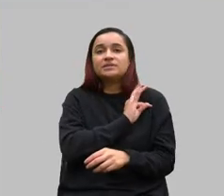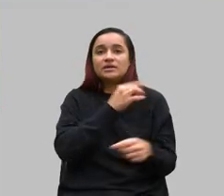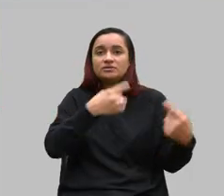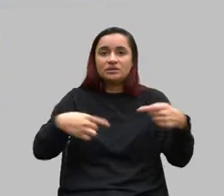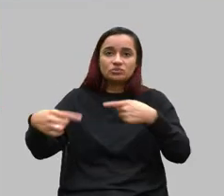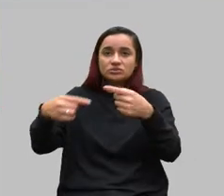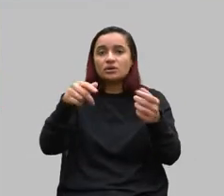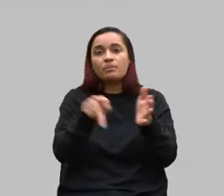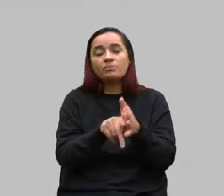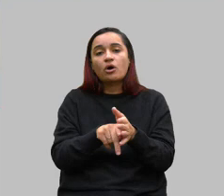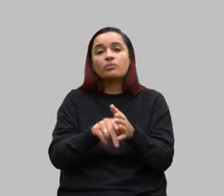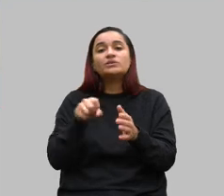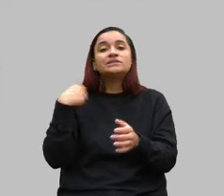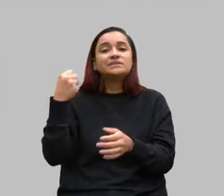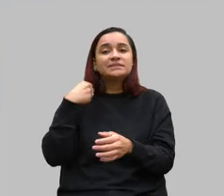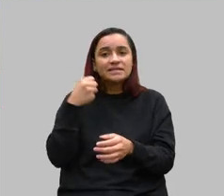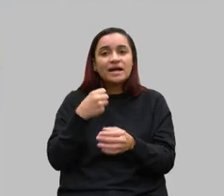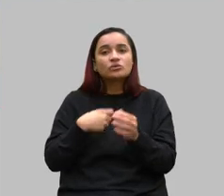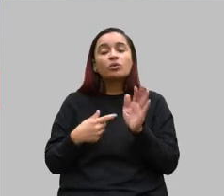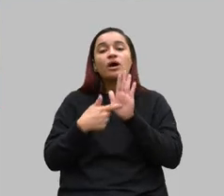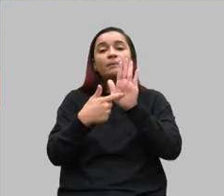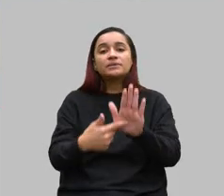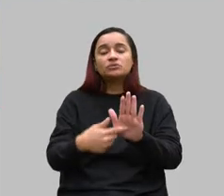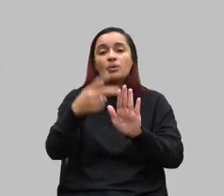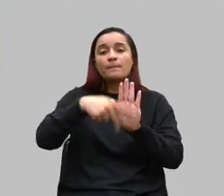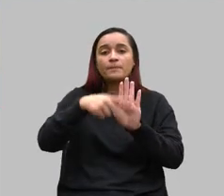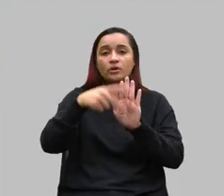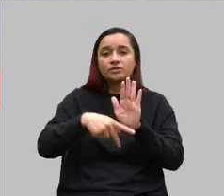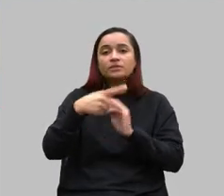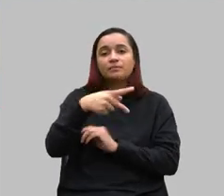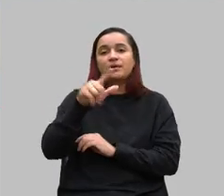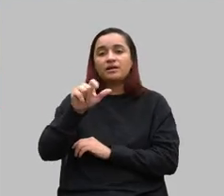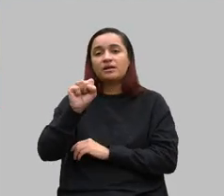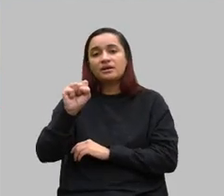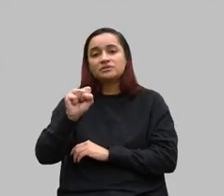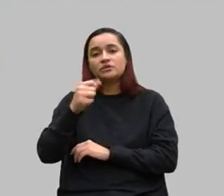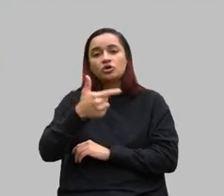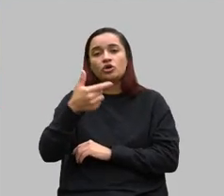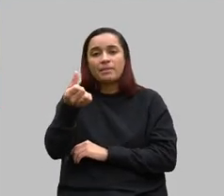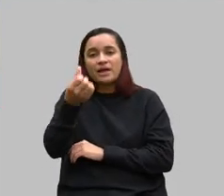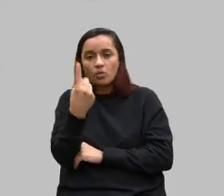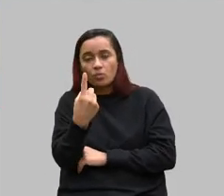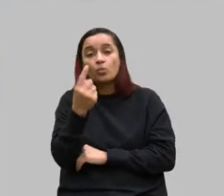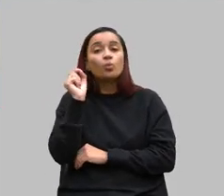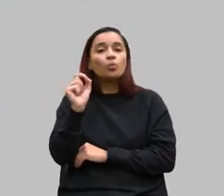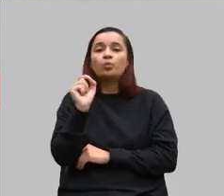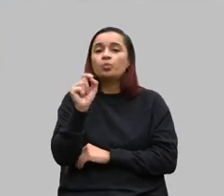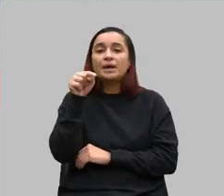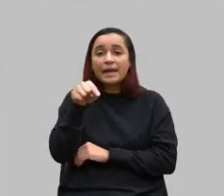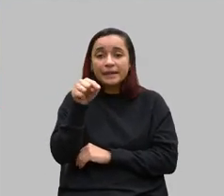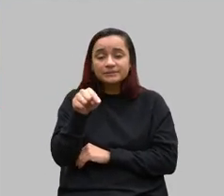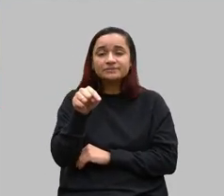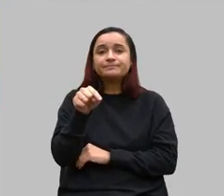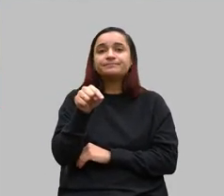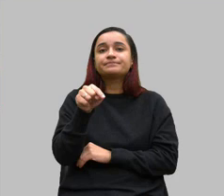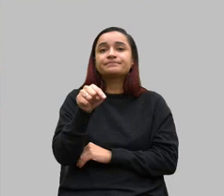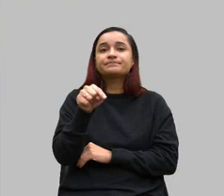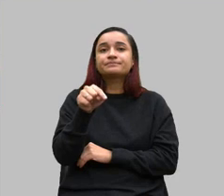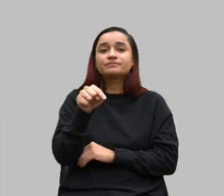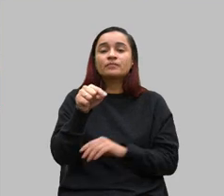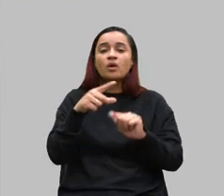apresentou o projeto pls 261 nesse dispositivo o